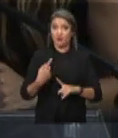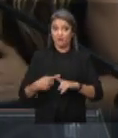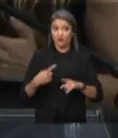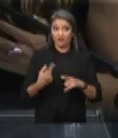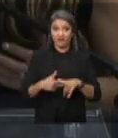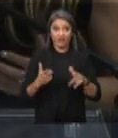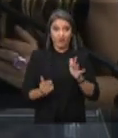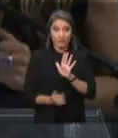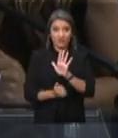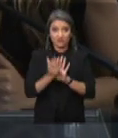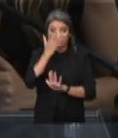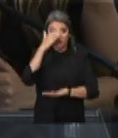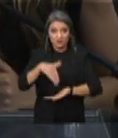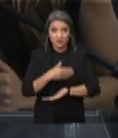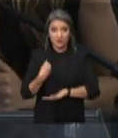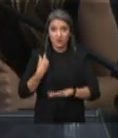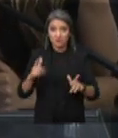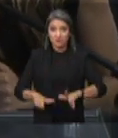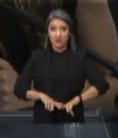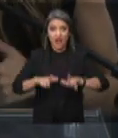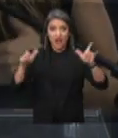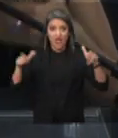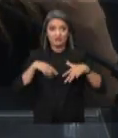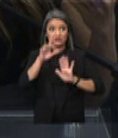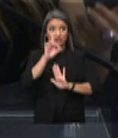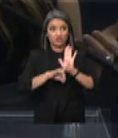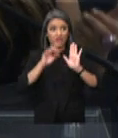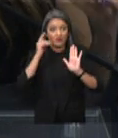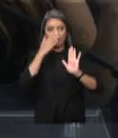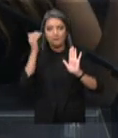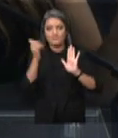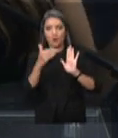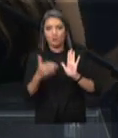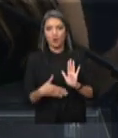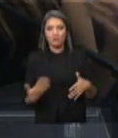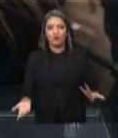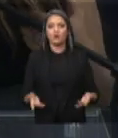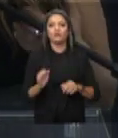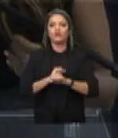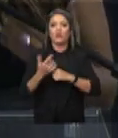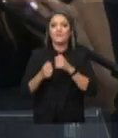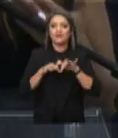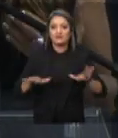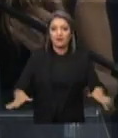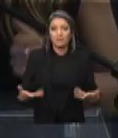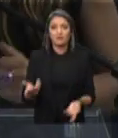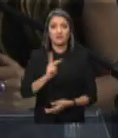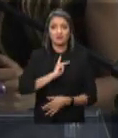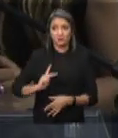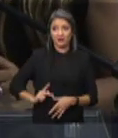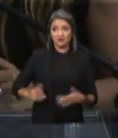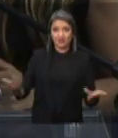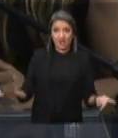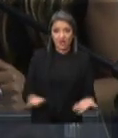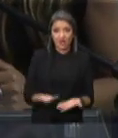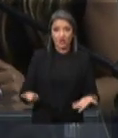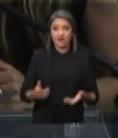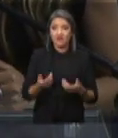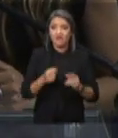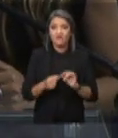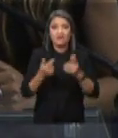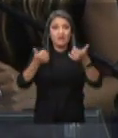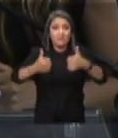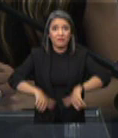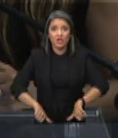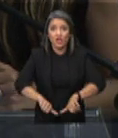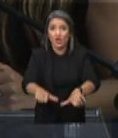situação de rua com graves violações dos Direitos Humanos a pandemia o atual governo precarizaram ainda mais a vida